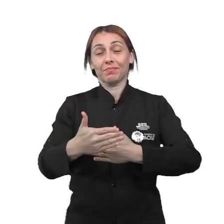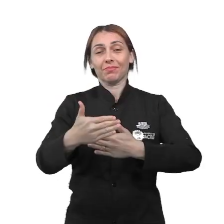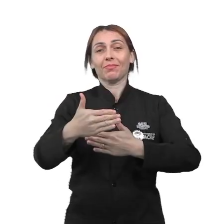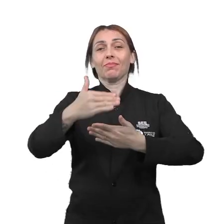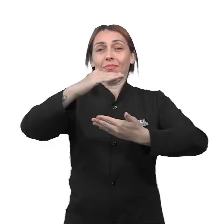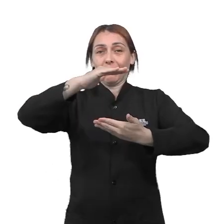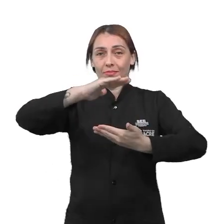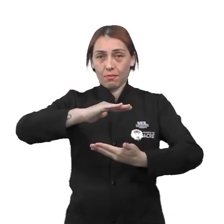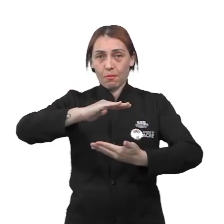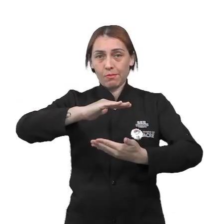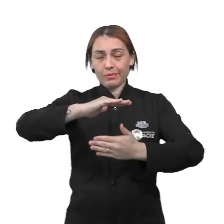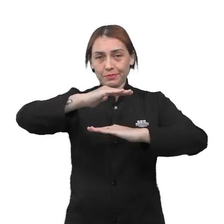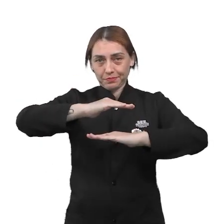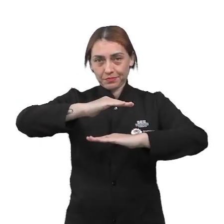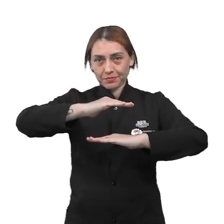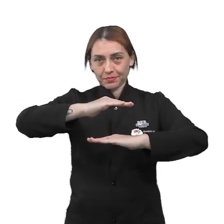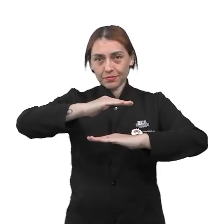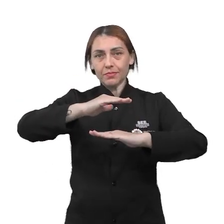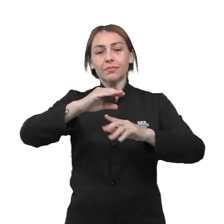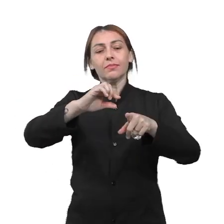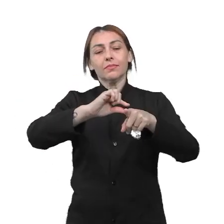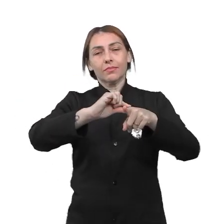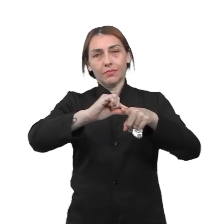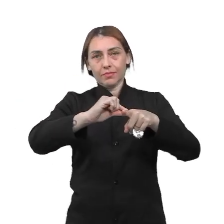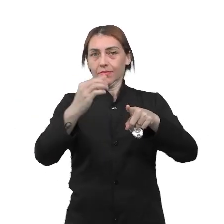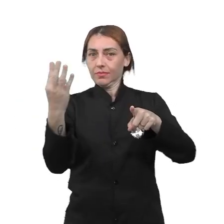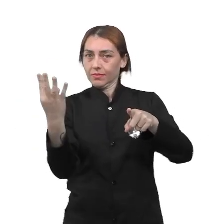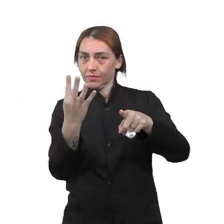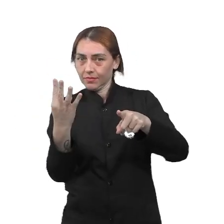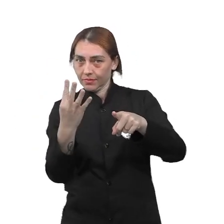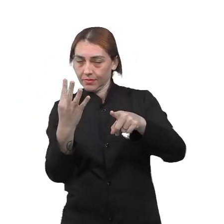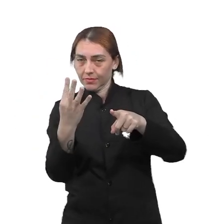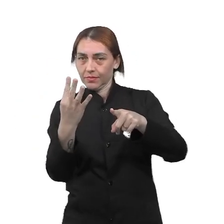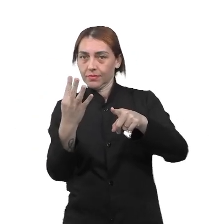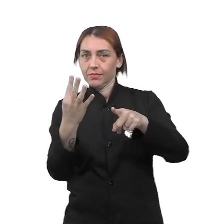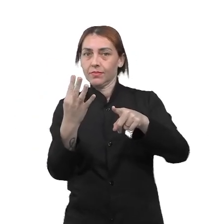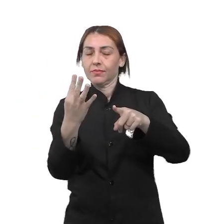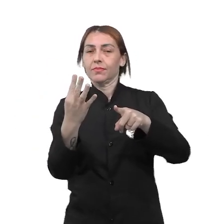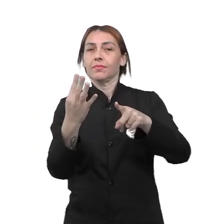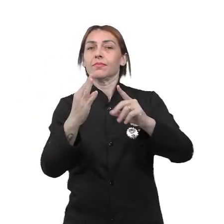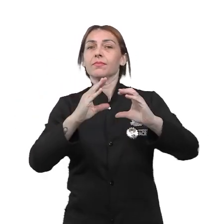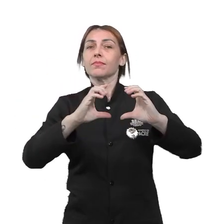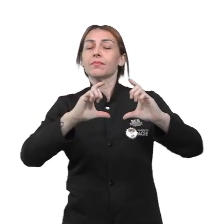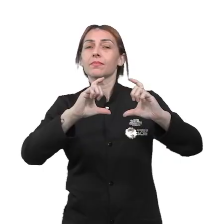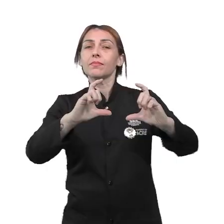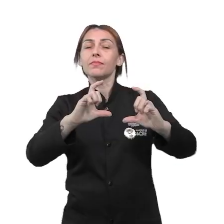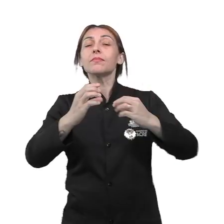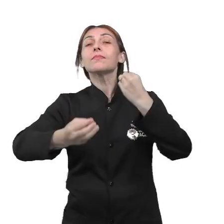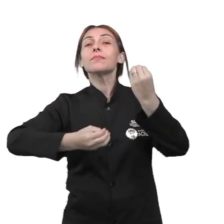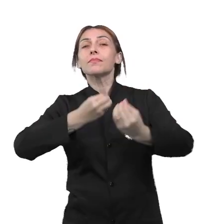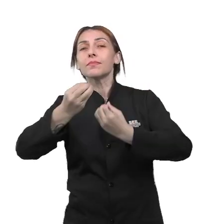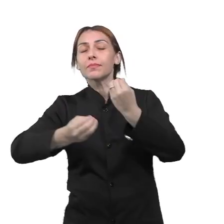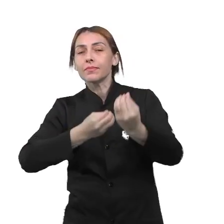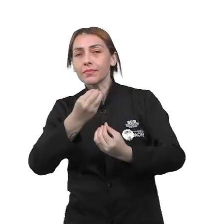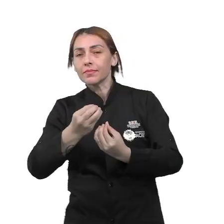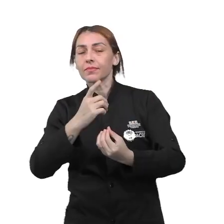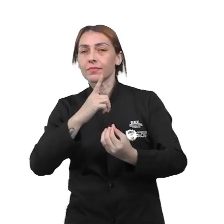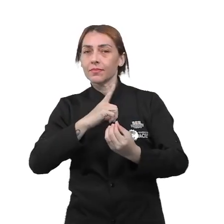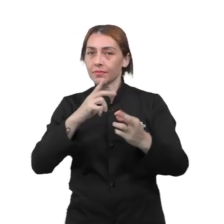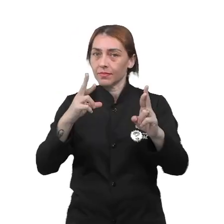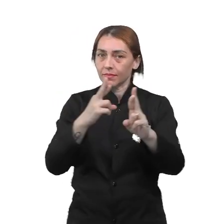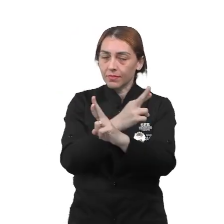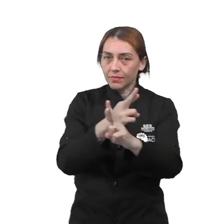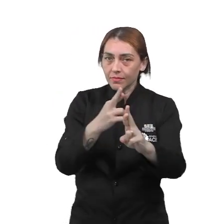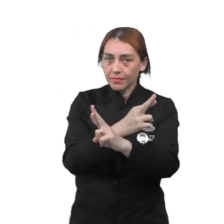como dimensões aqui, ó, de aresta, 4. Aplicando na fórmula, como é que vai ficar aqui, ó? Eu vou ter uma